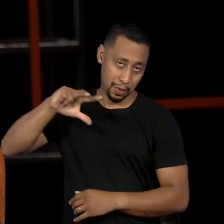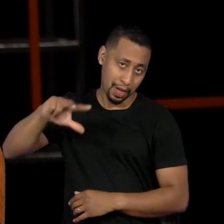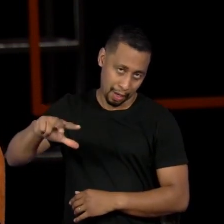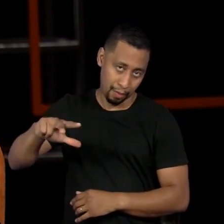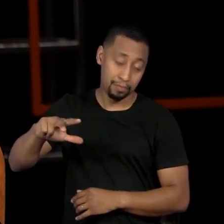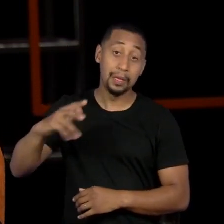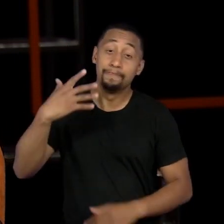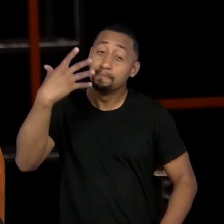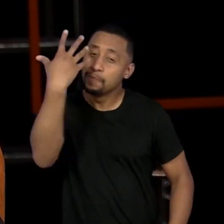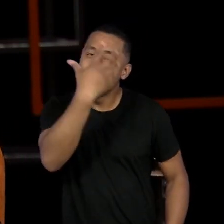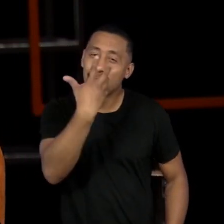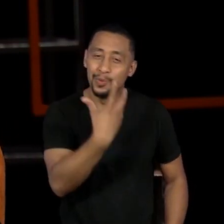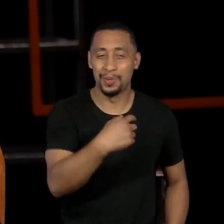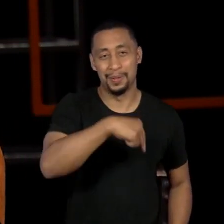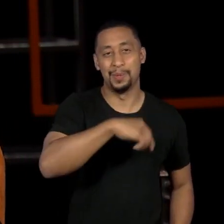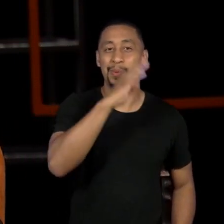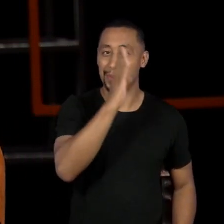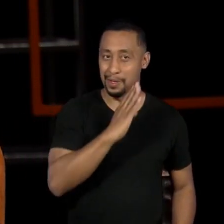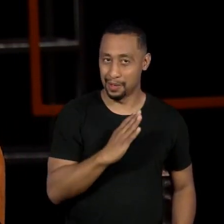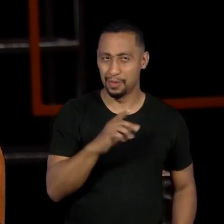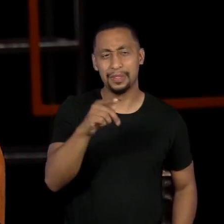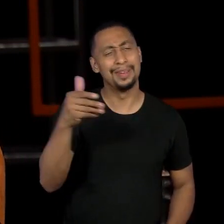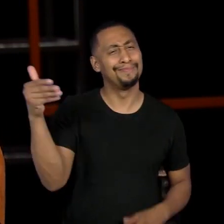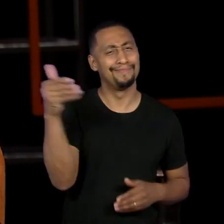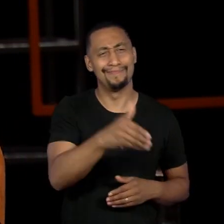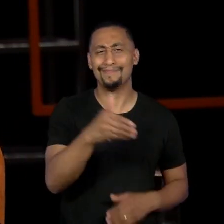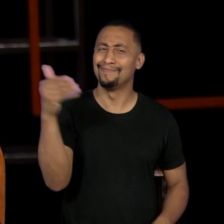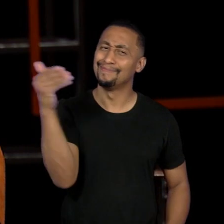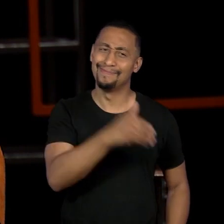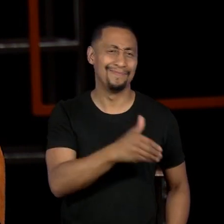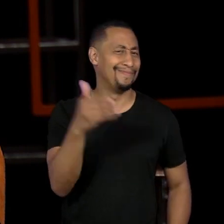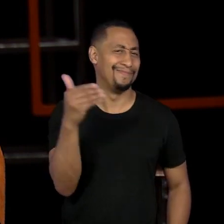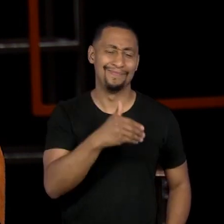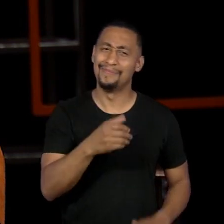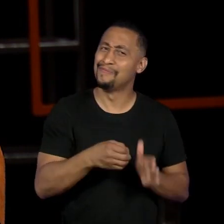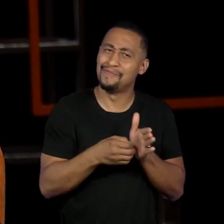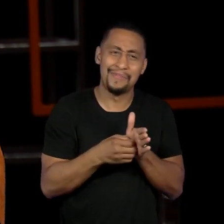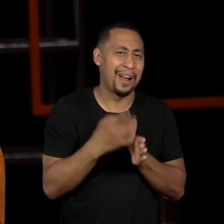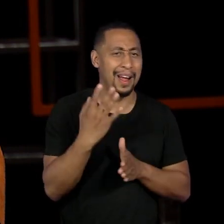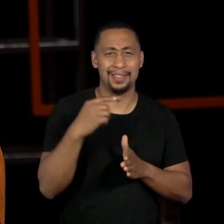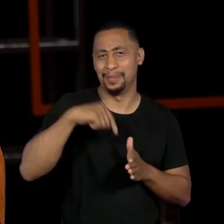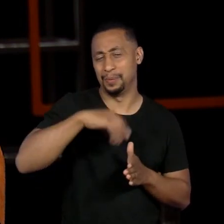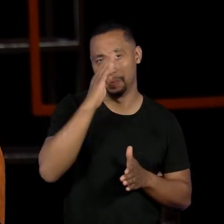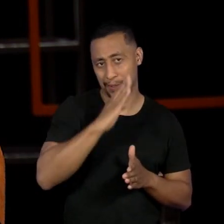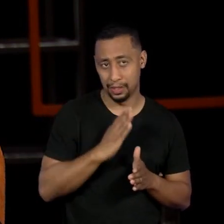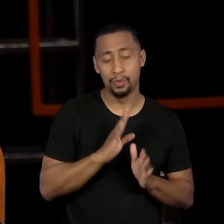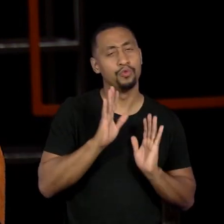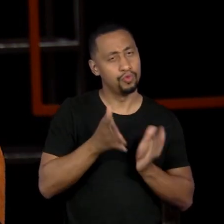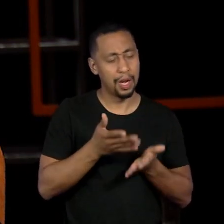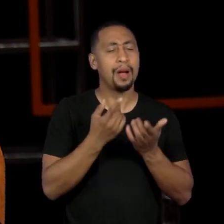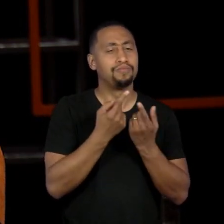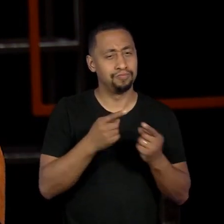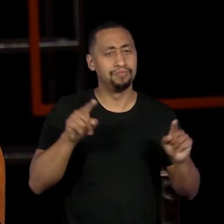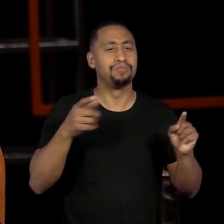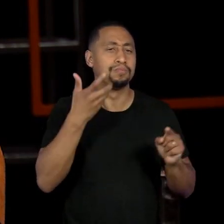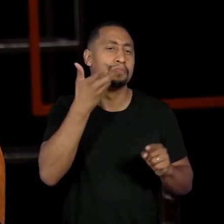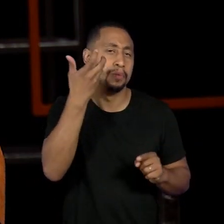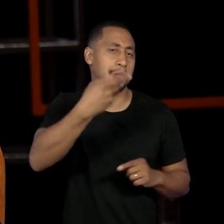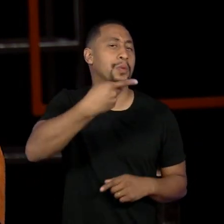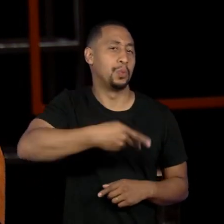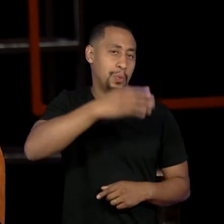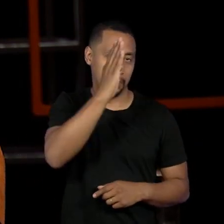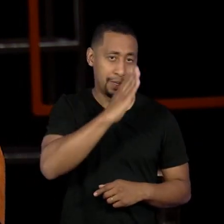para cá dezenas de vezes, você já gravou dezenas de músicas de compositores brasileiros. Tem gente que considera você